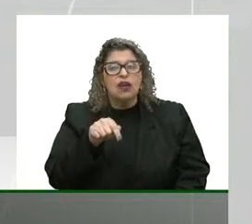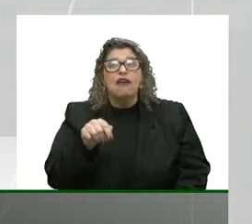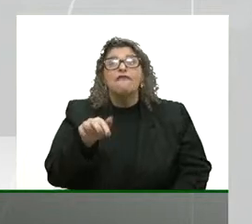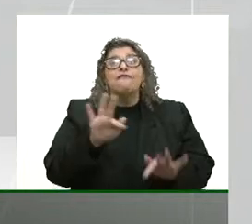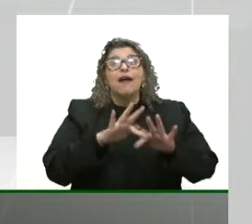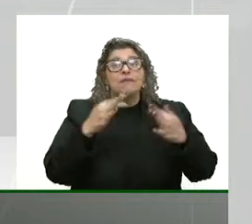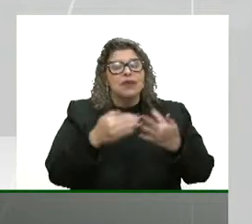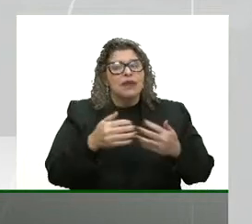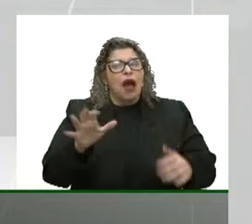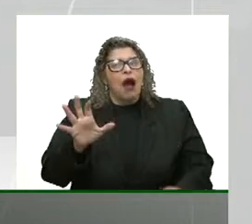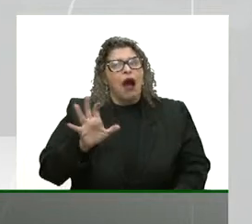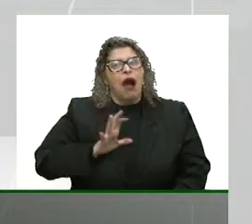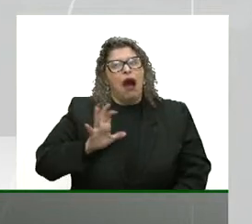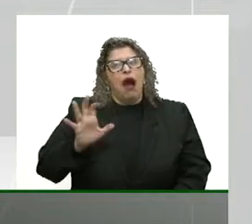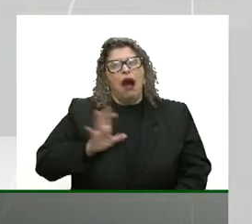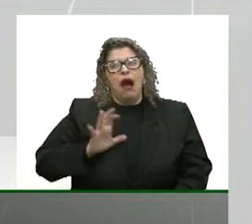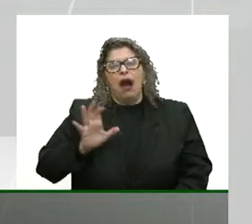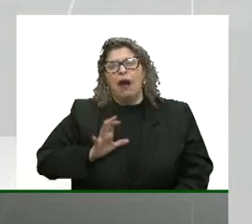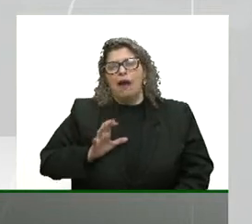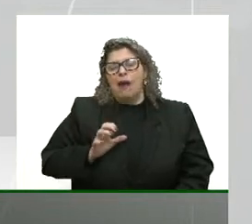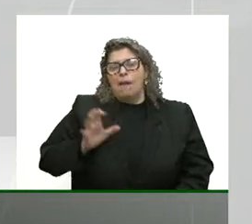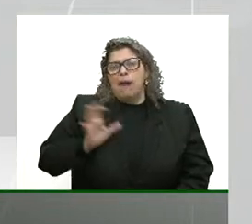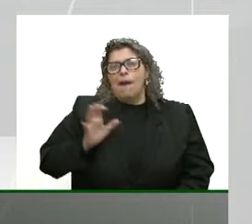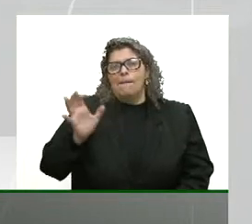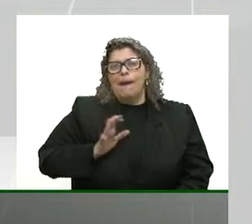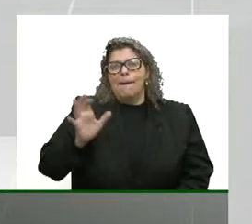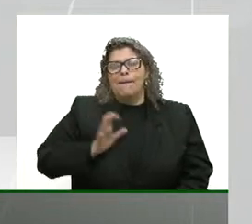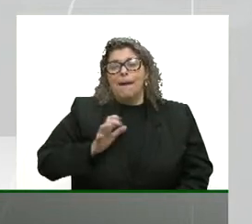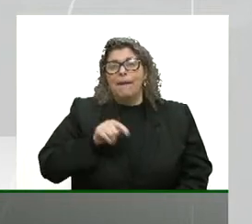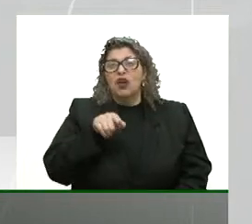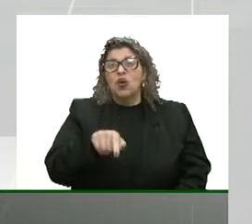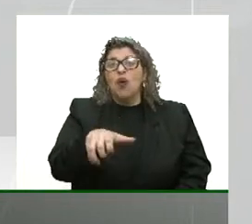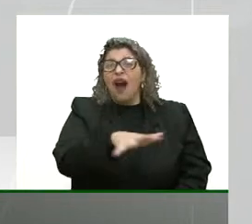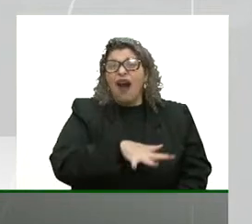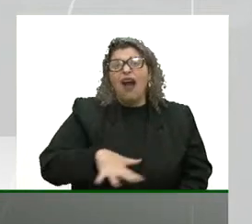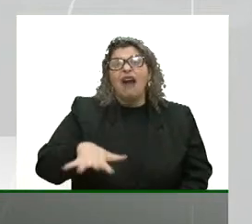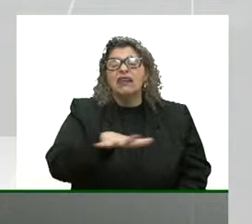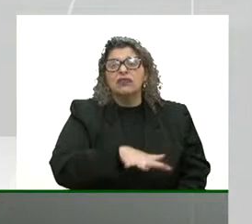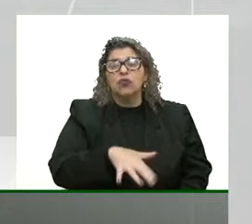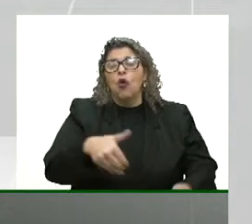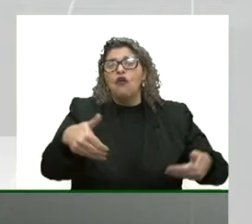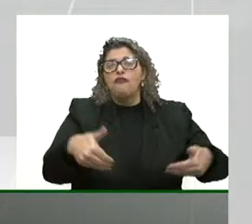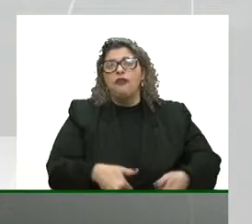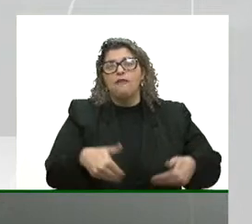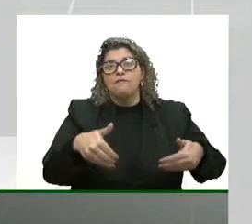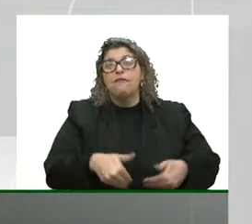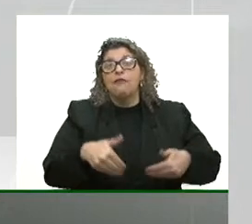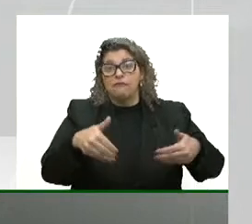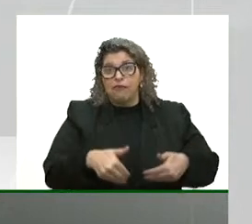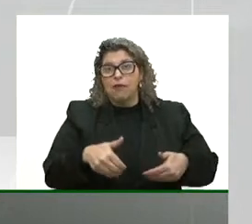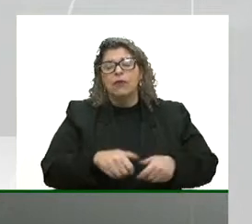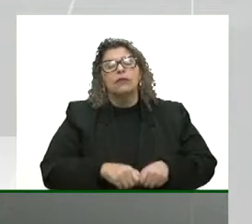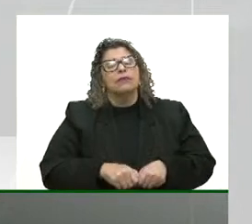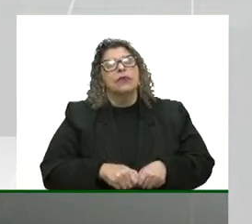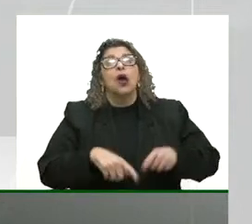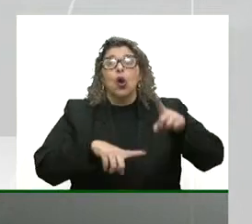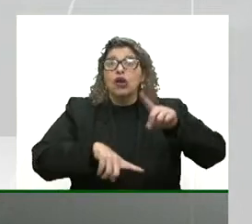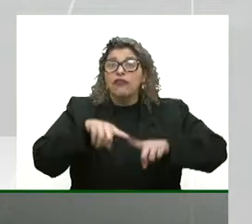e acumulando e aumentando patrimônio, a maioria na miséria e na fome. Quando a gente faz atividades,